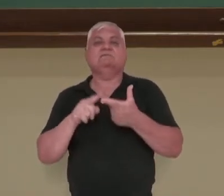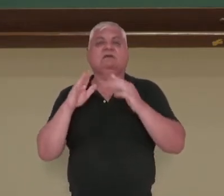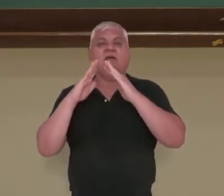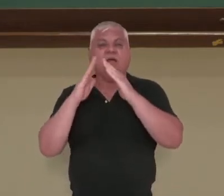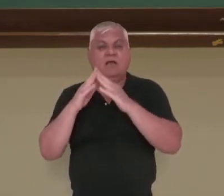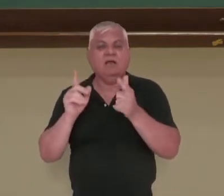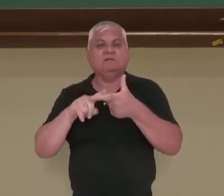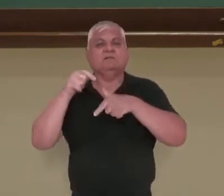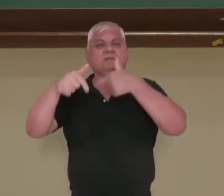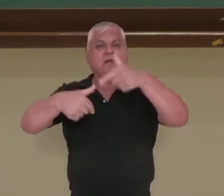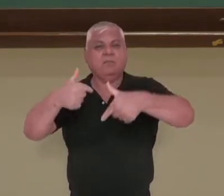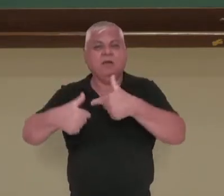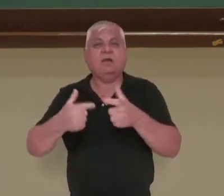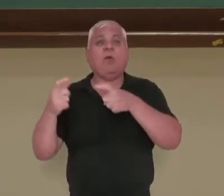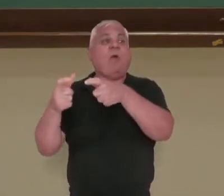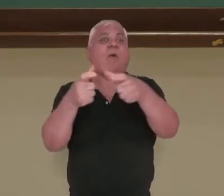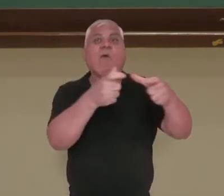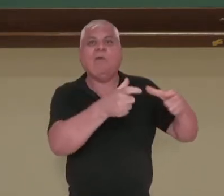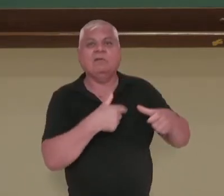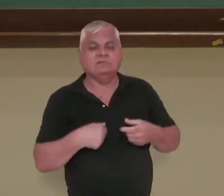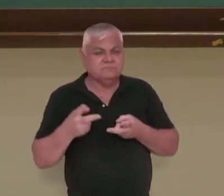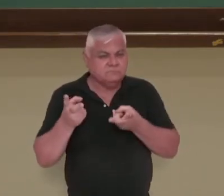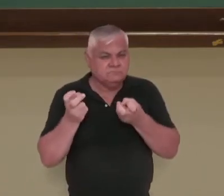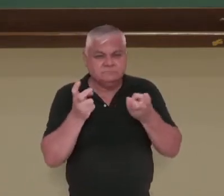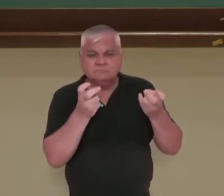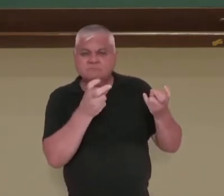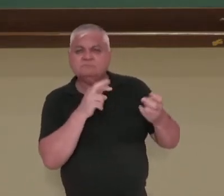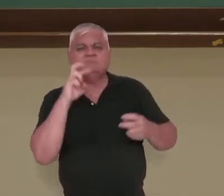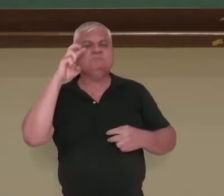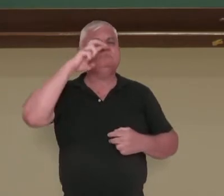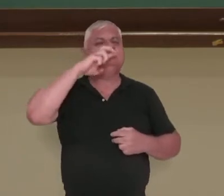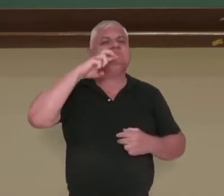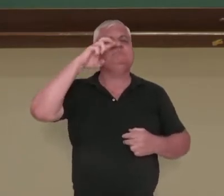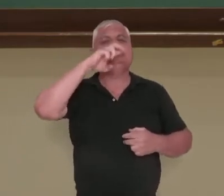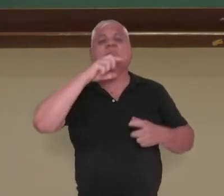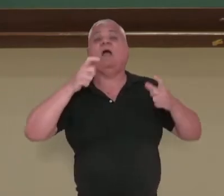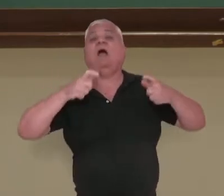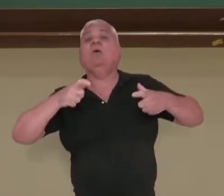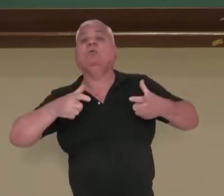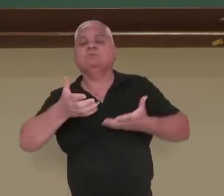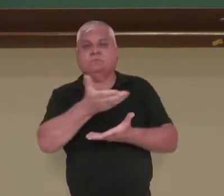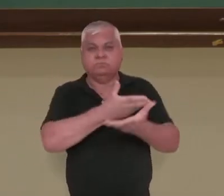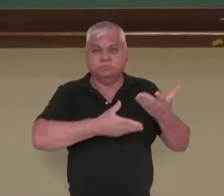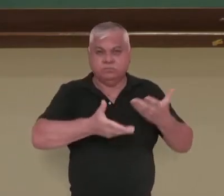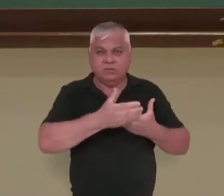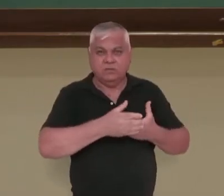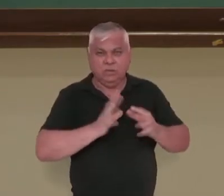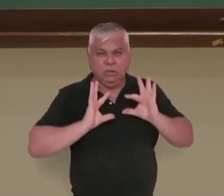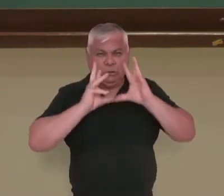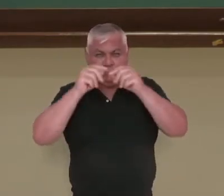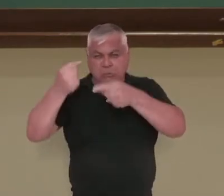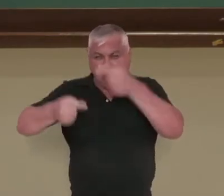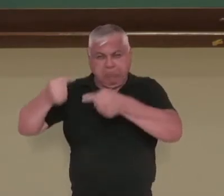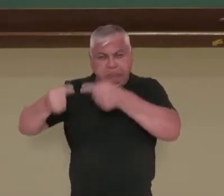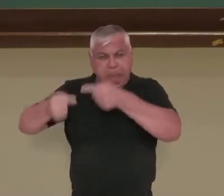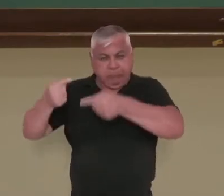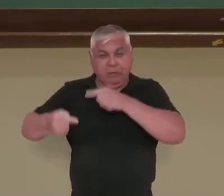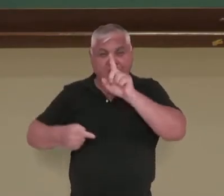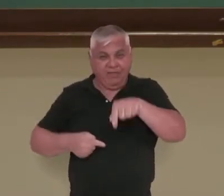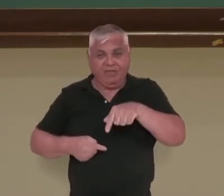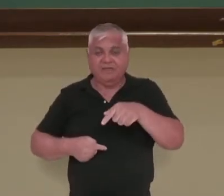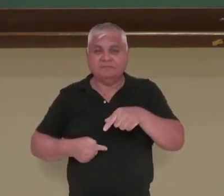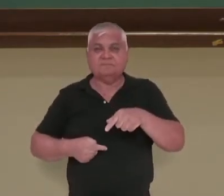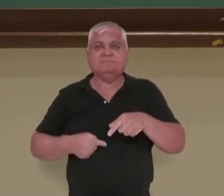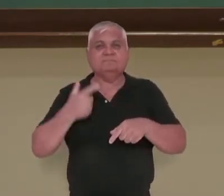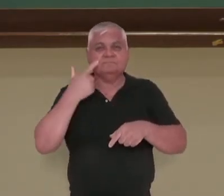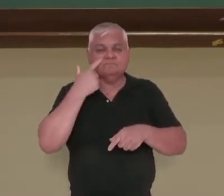Comecem a fazer essas reflexões e observar onde tem cooperação. Será que tudo é competição? Se nós olharmos com